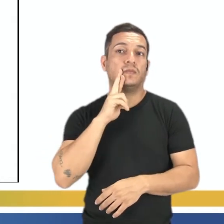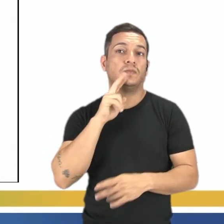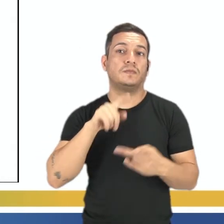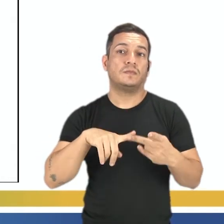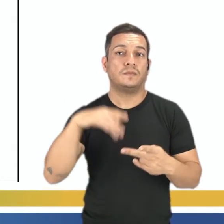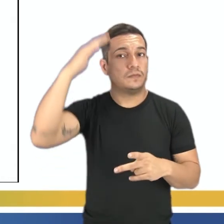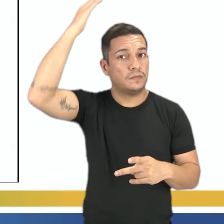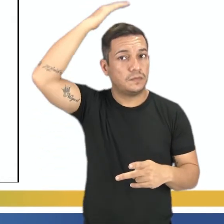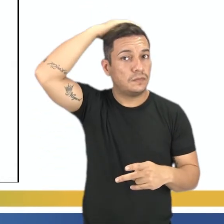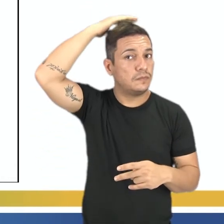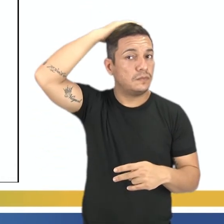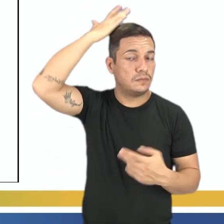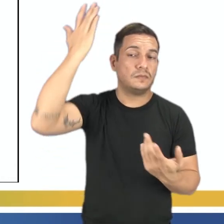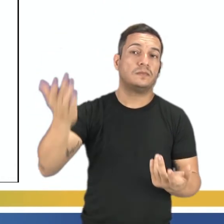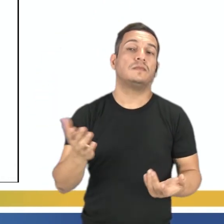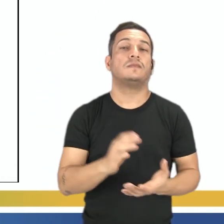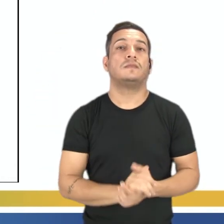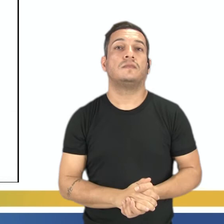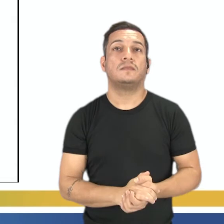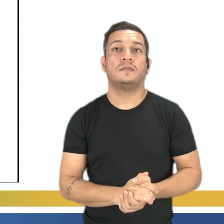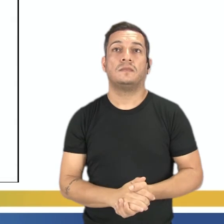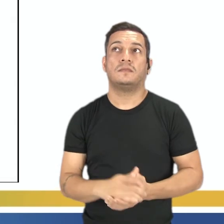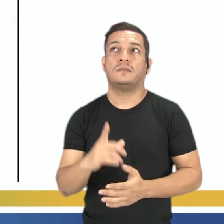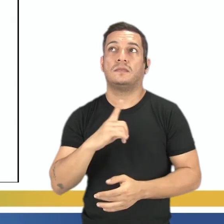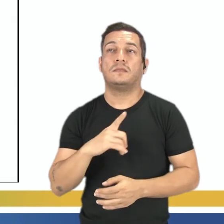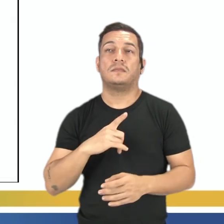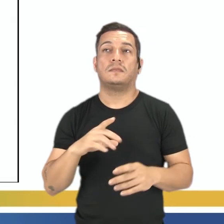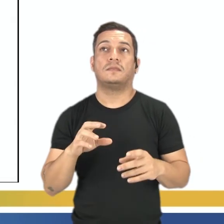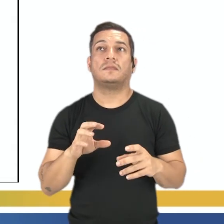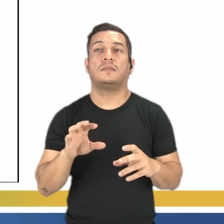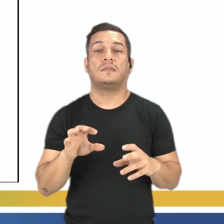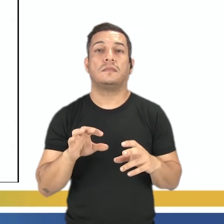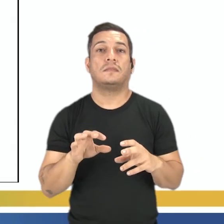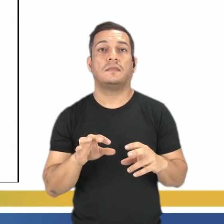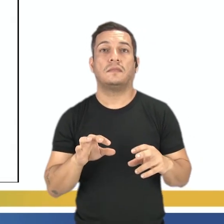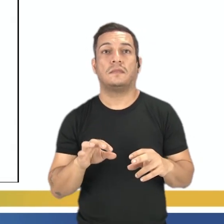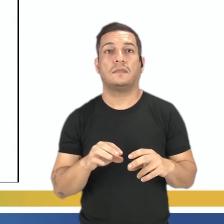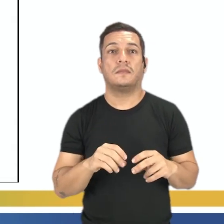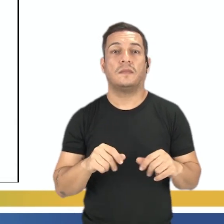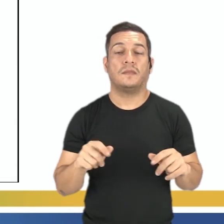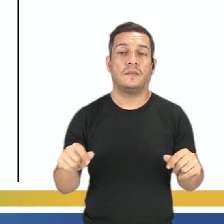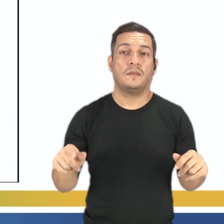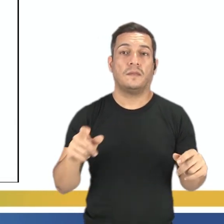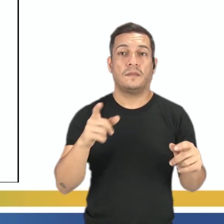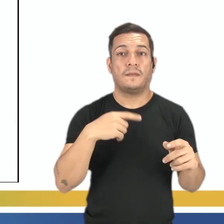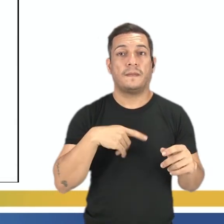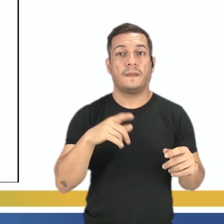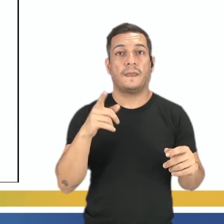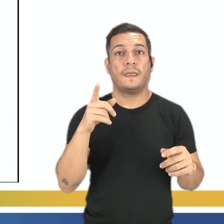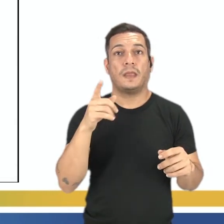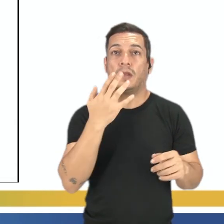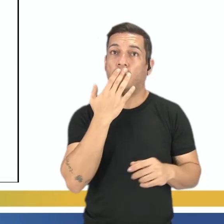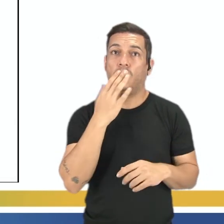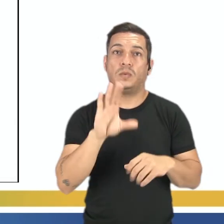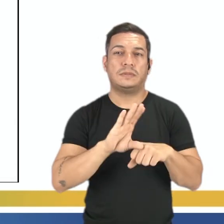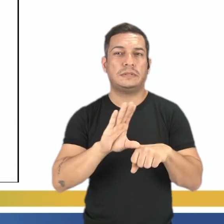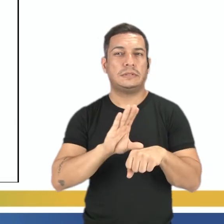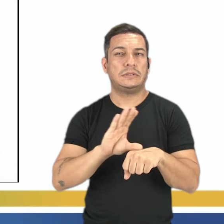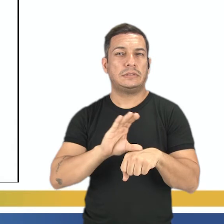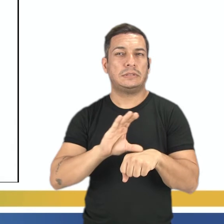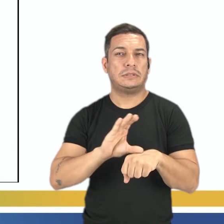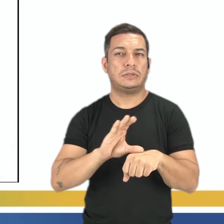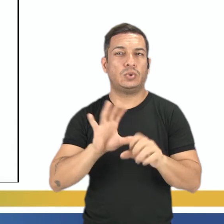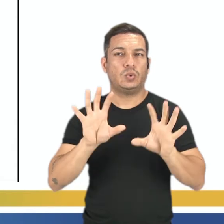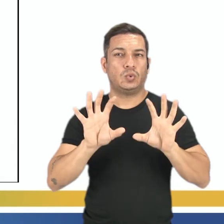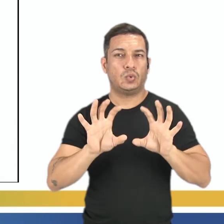Rondônia e no Pará, né. Aí nós temos essa terra, essa demarcação de cor cinza bem escura,